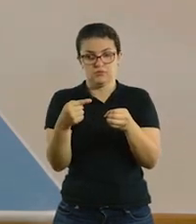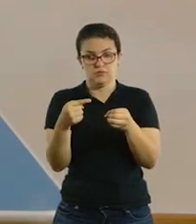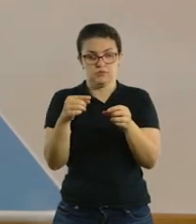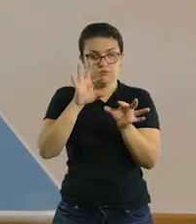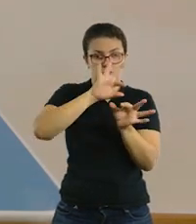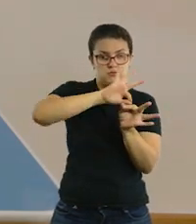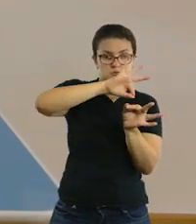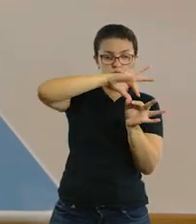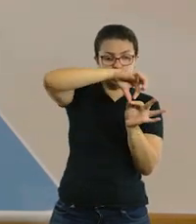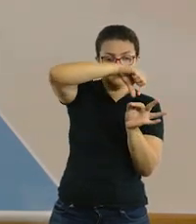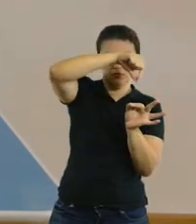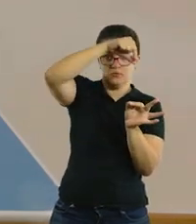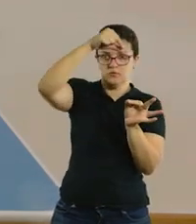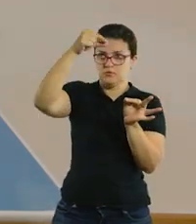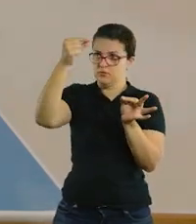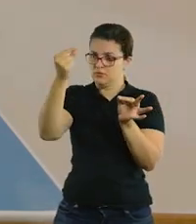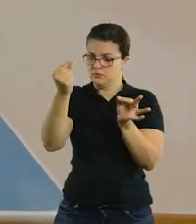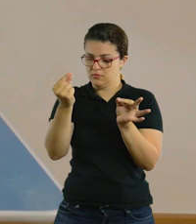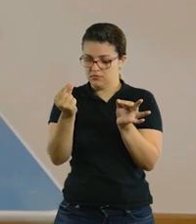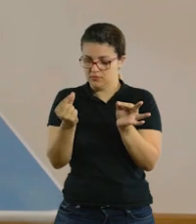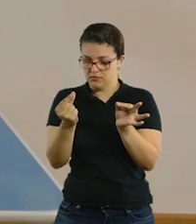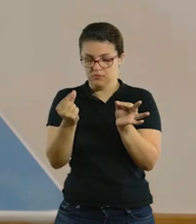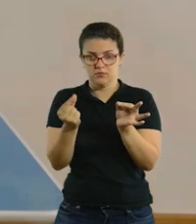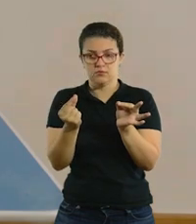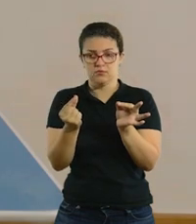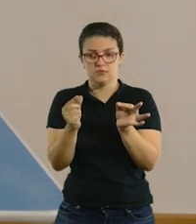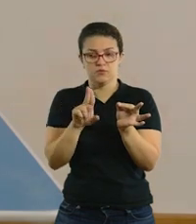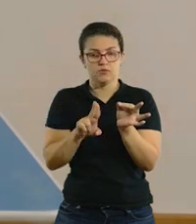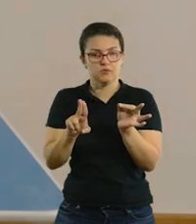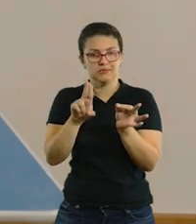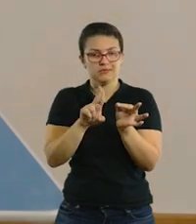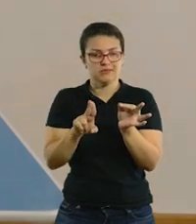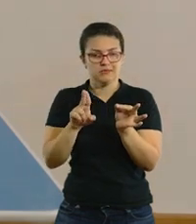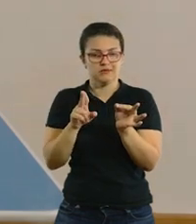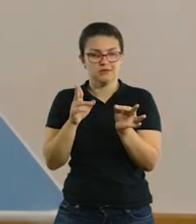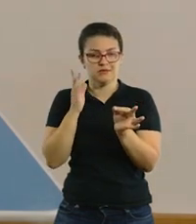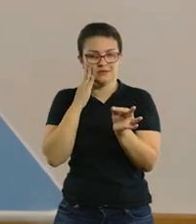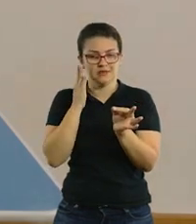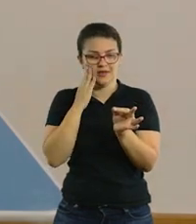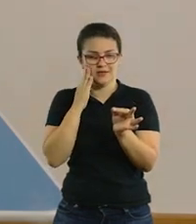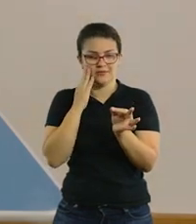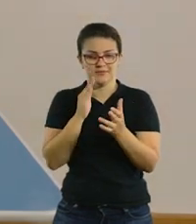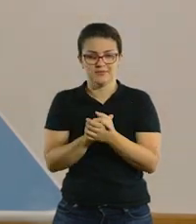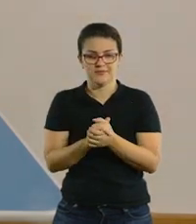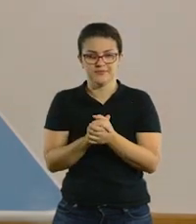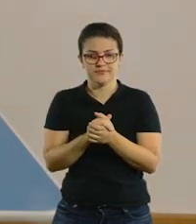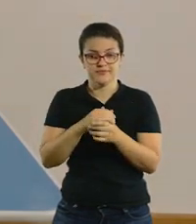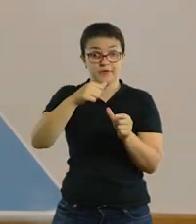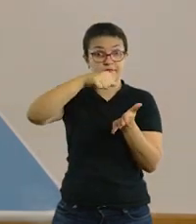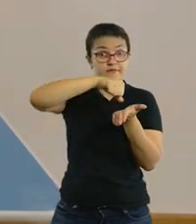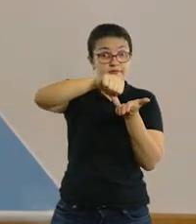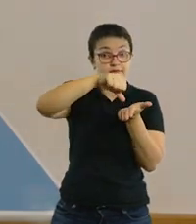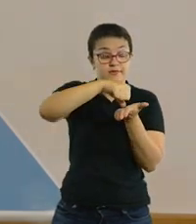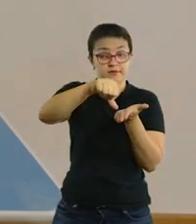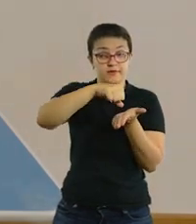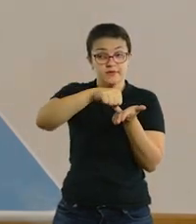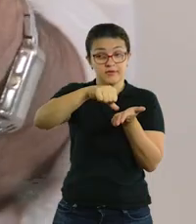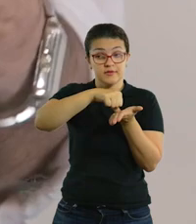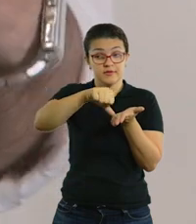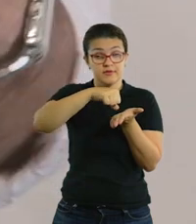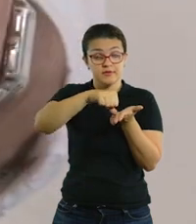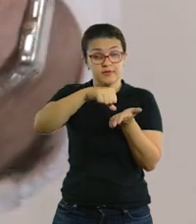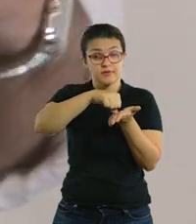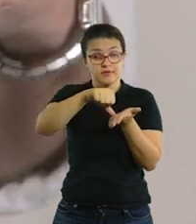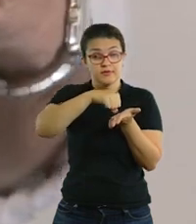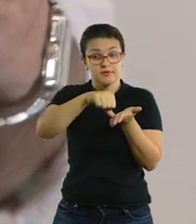finalizar com essa parte aqui usando fita, né, como essa aqui, que foi